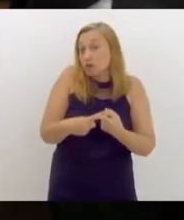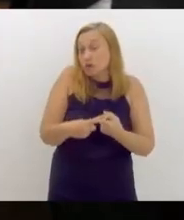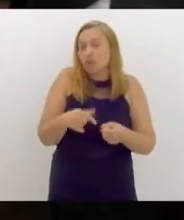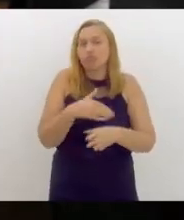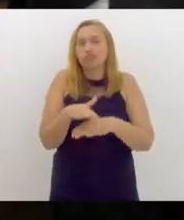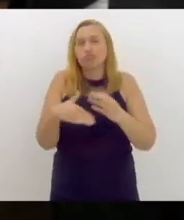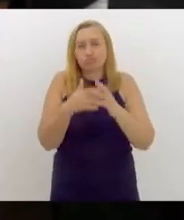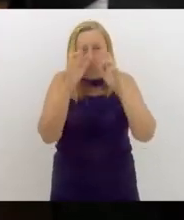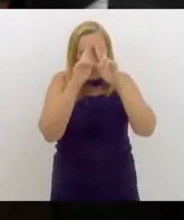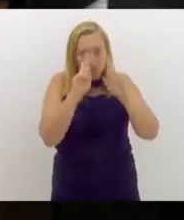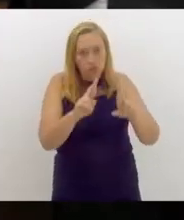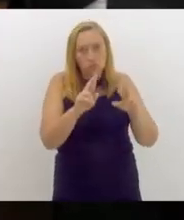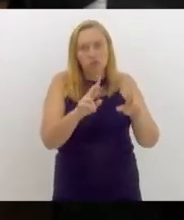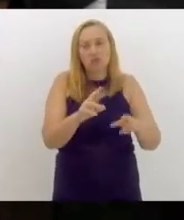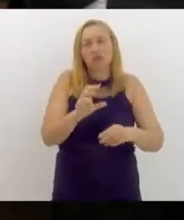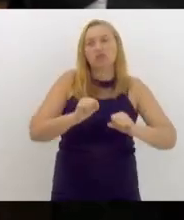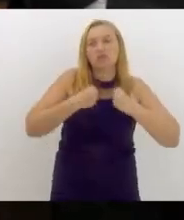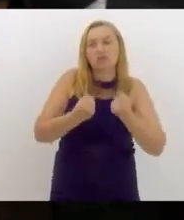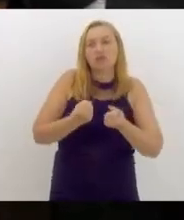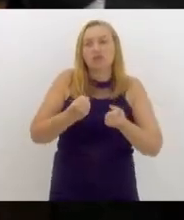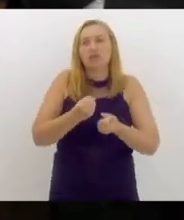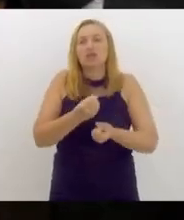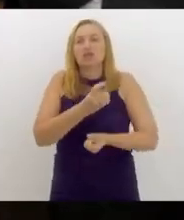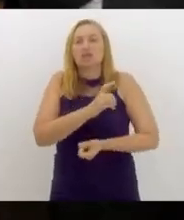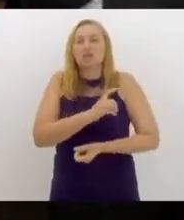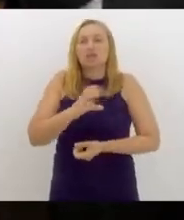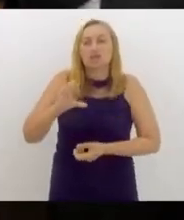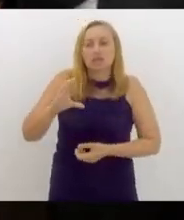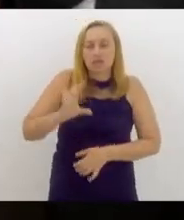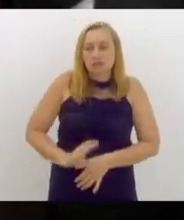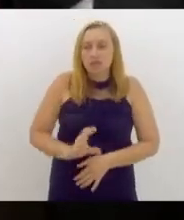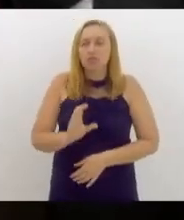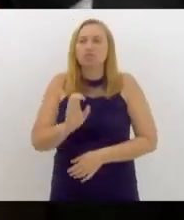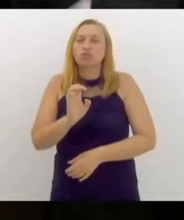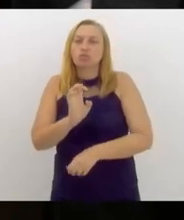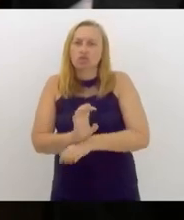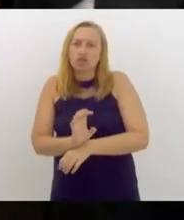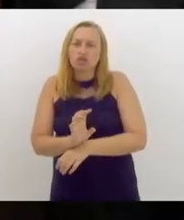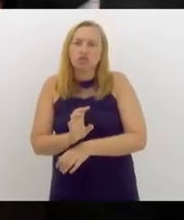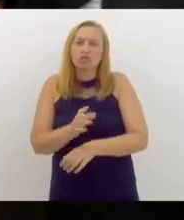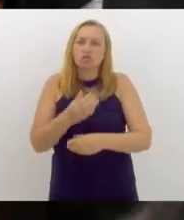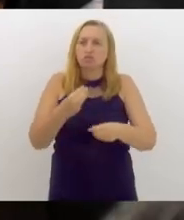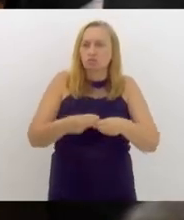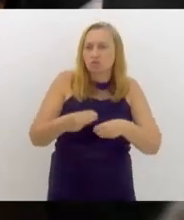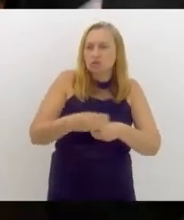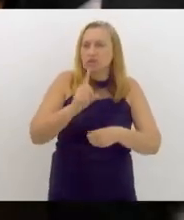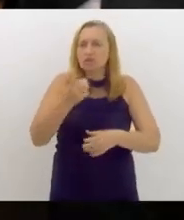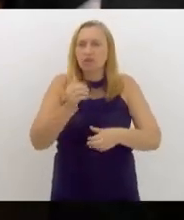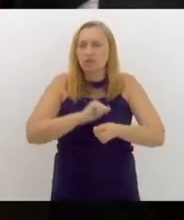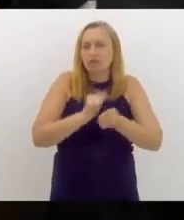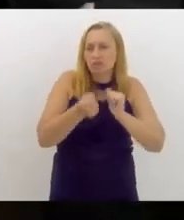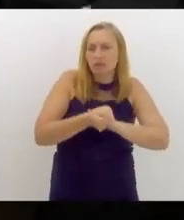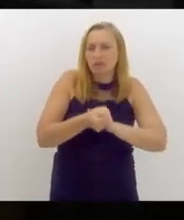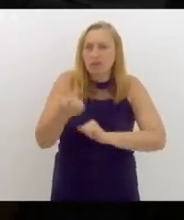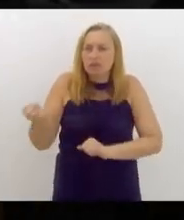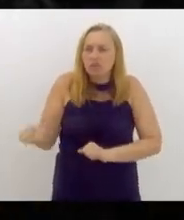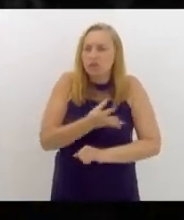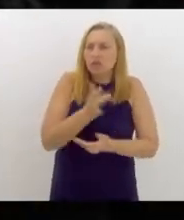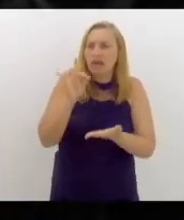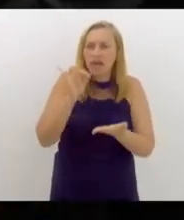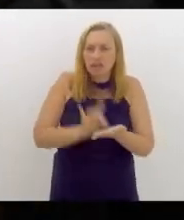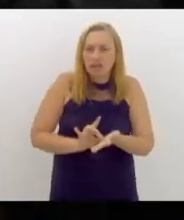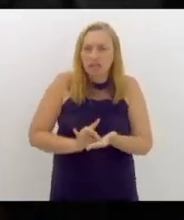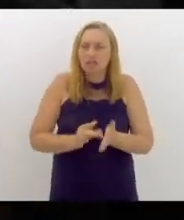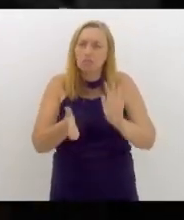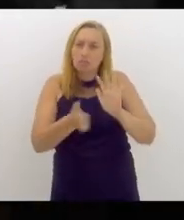o respeito à Defesa Civil do Estado, dos municípios, se nós não nos adaptarmos para essa nova realidade